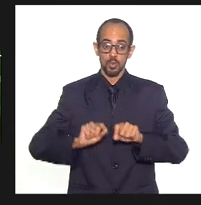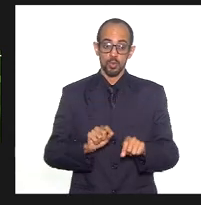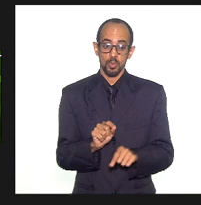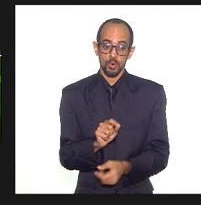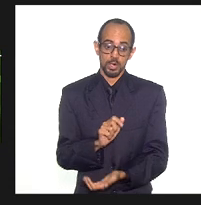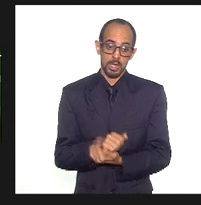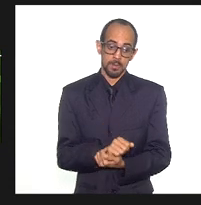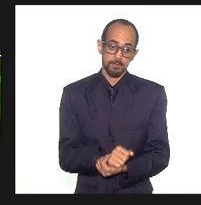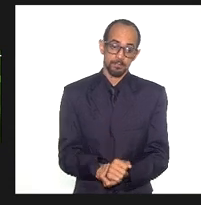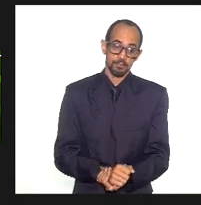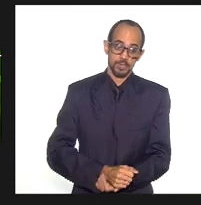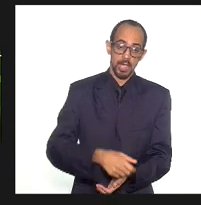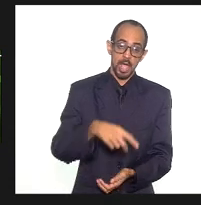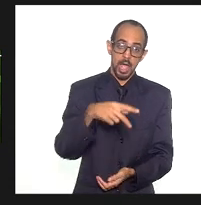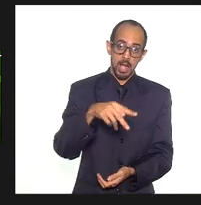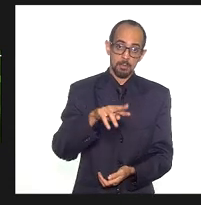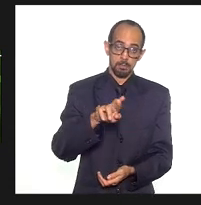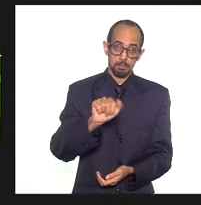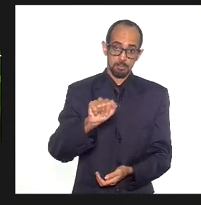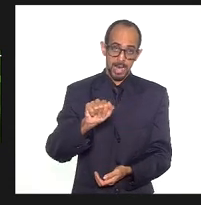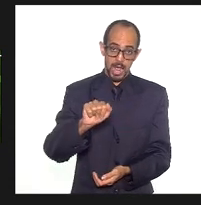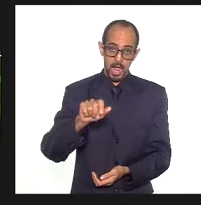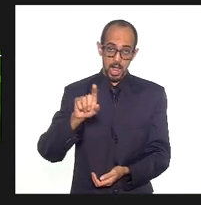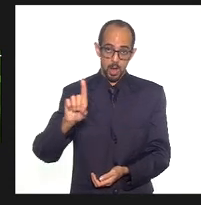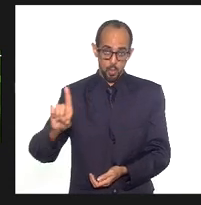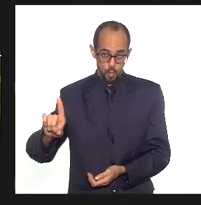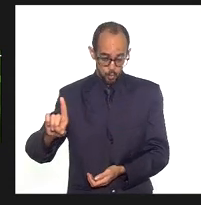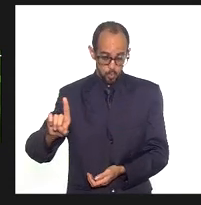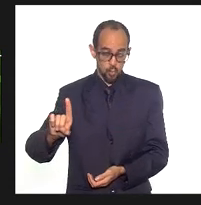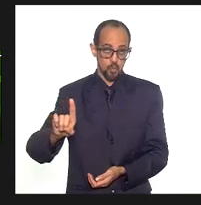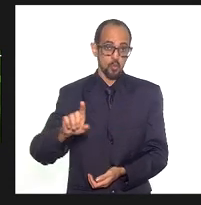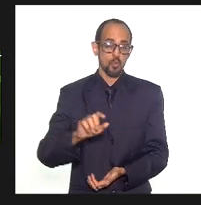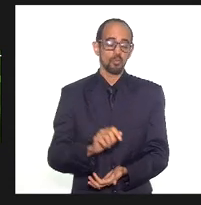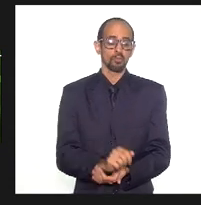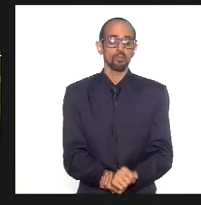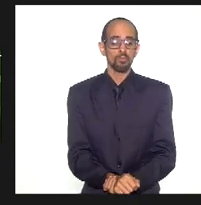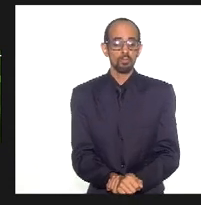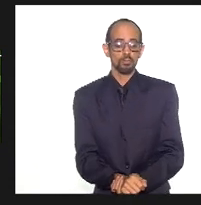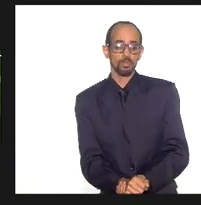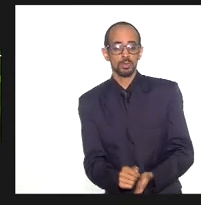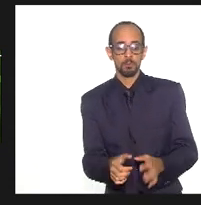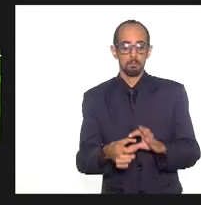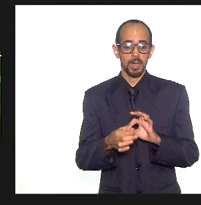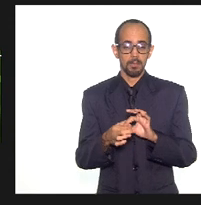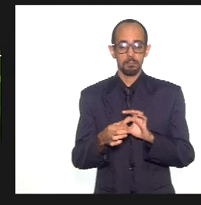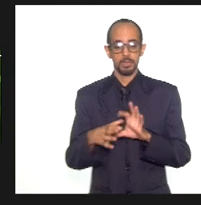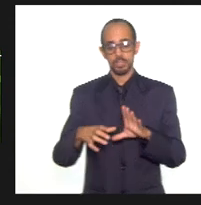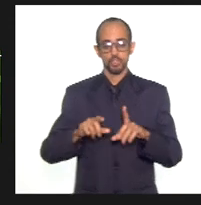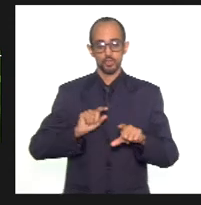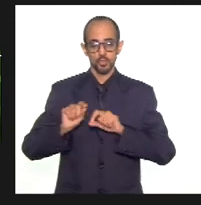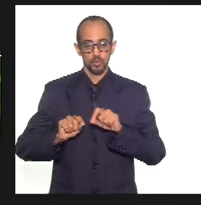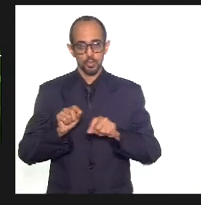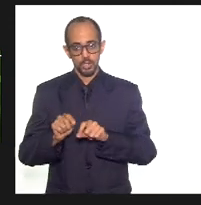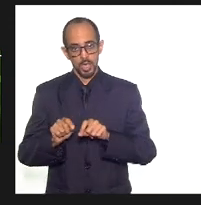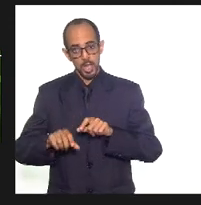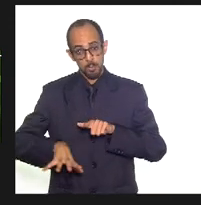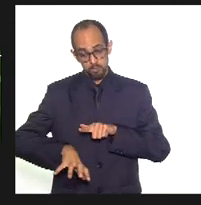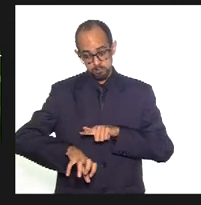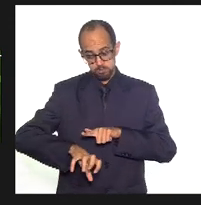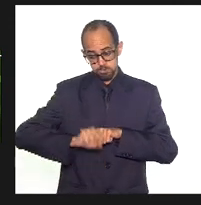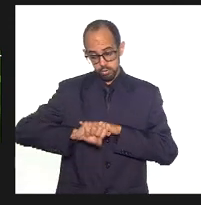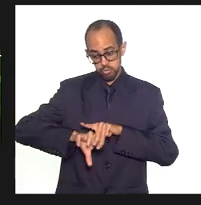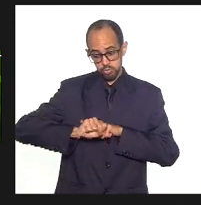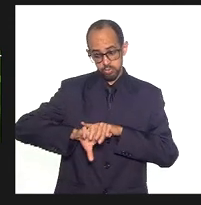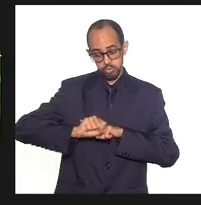a PRA1, a plataforma de rebombeio automático, que permite o bombeio de